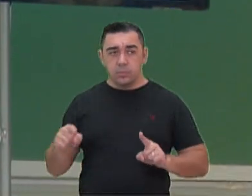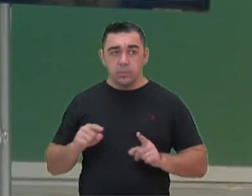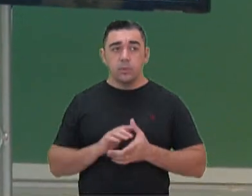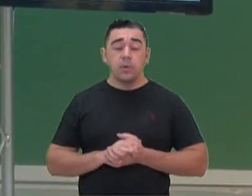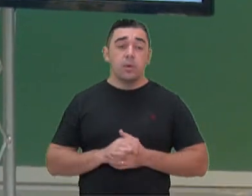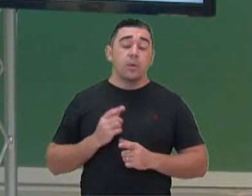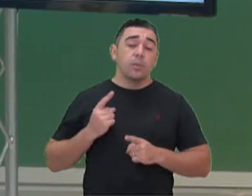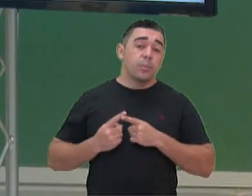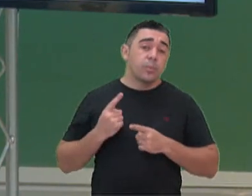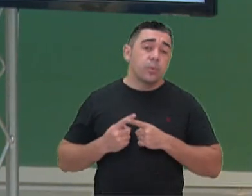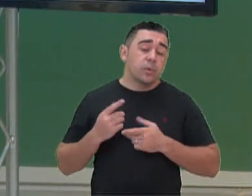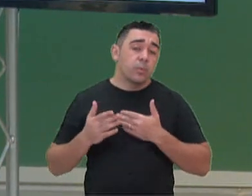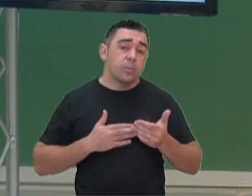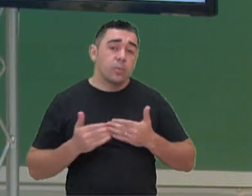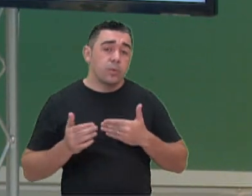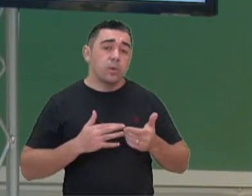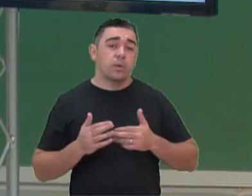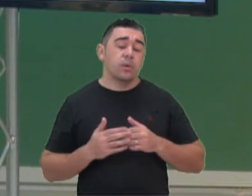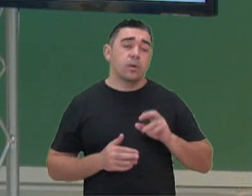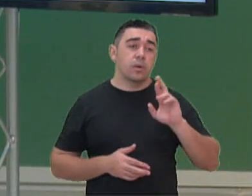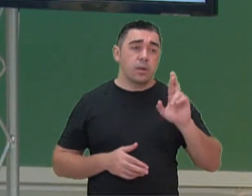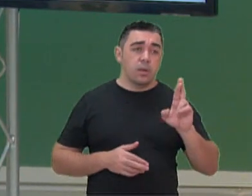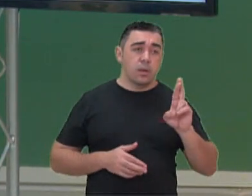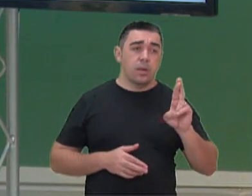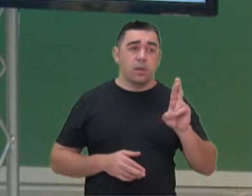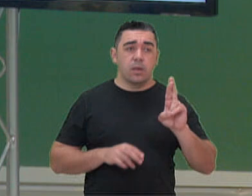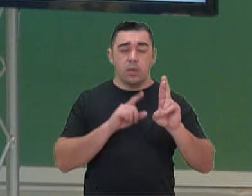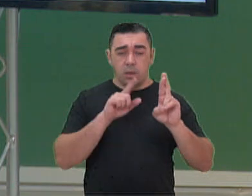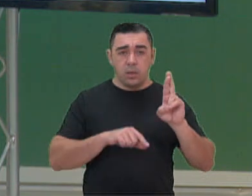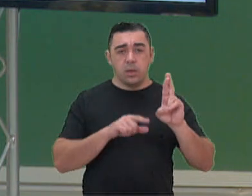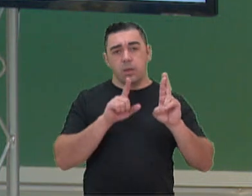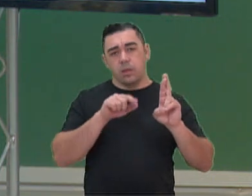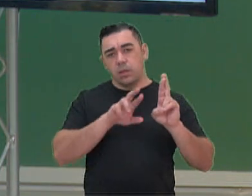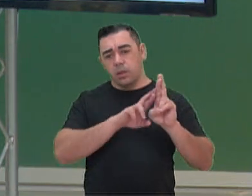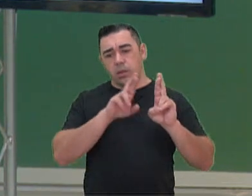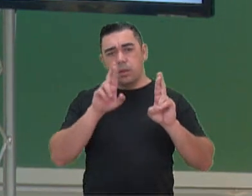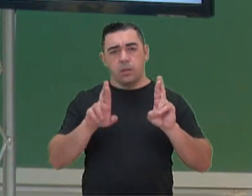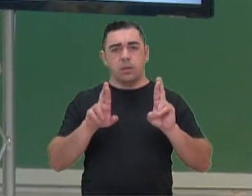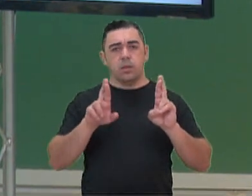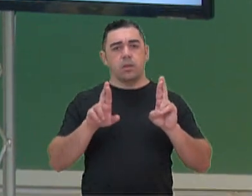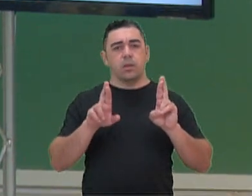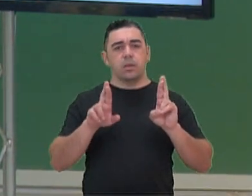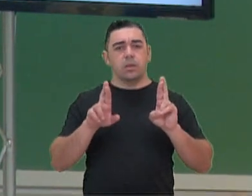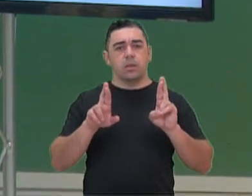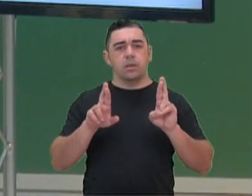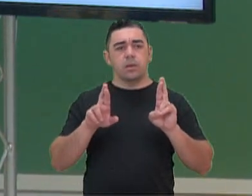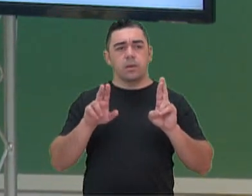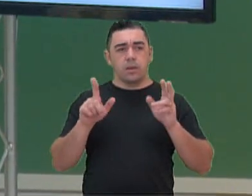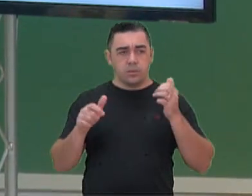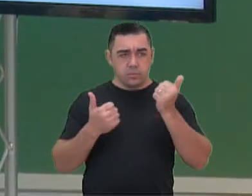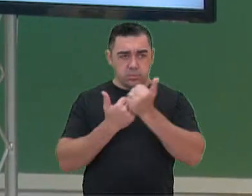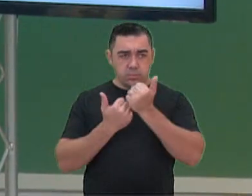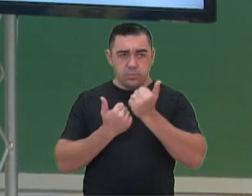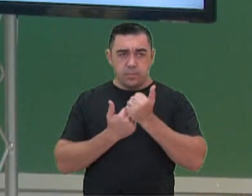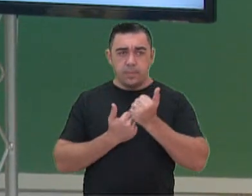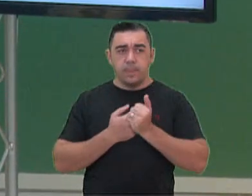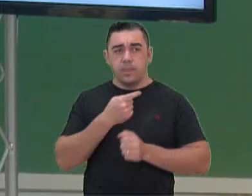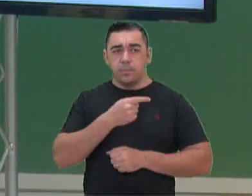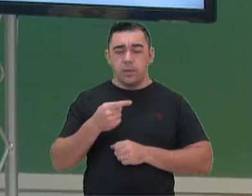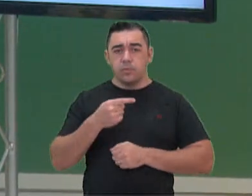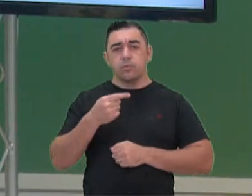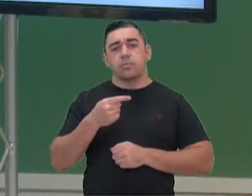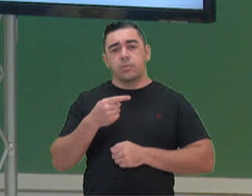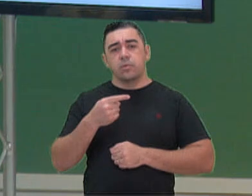Mesmo porque qualquer valor de x real no domínio leva, quando é substituído aqui em menos x mais